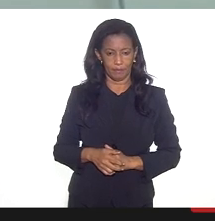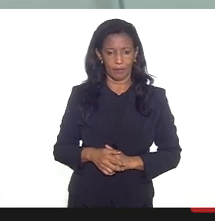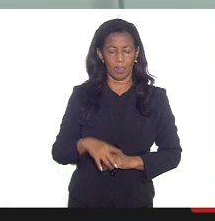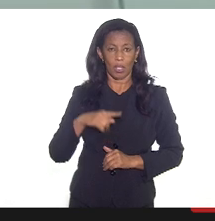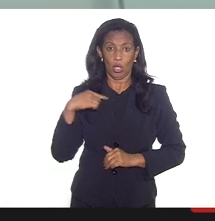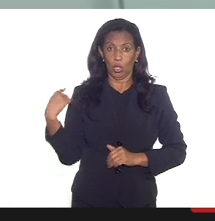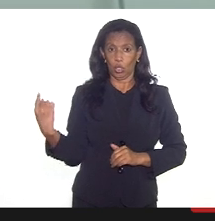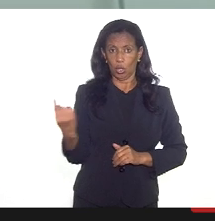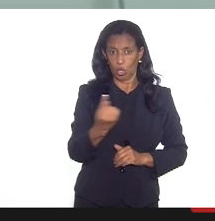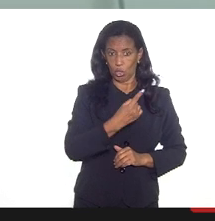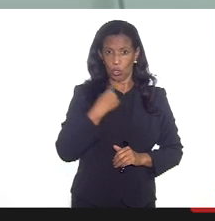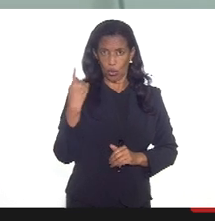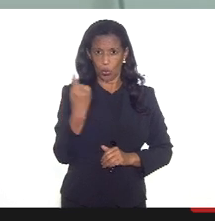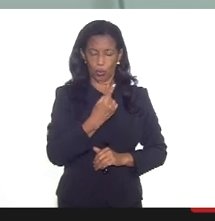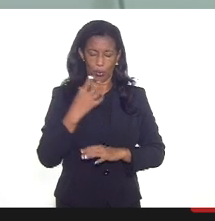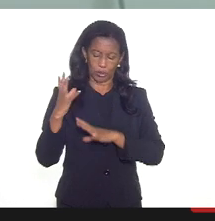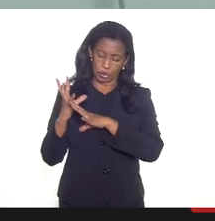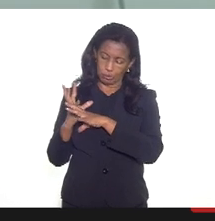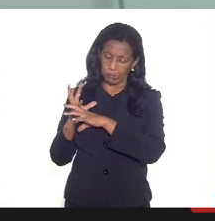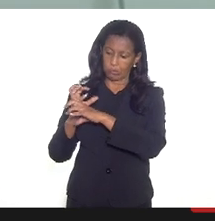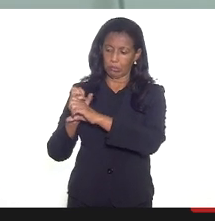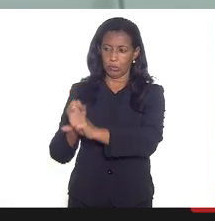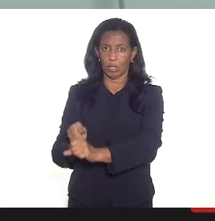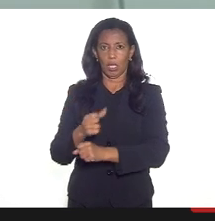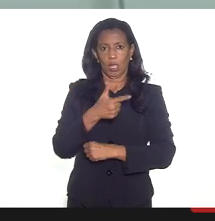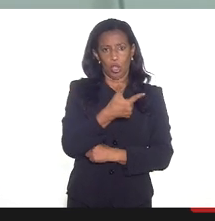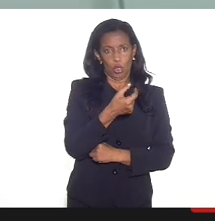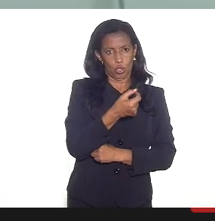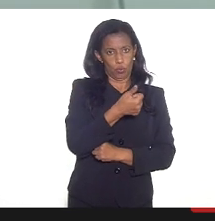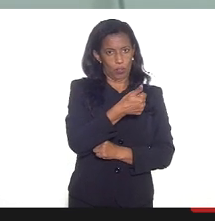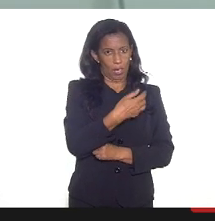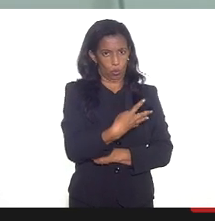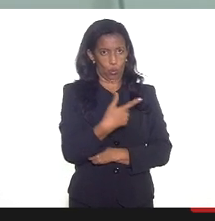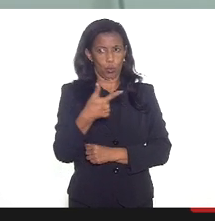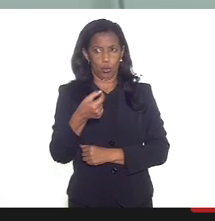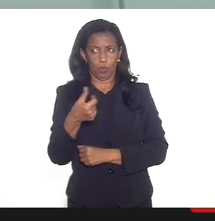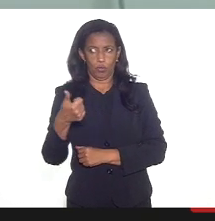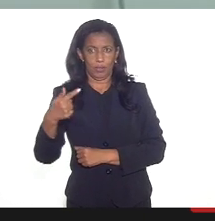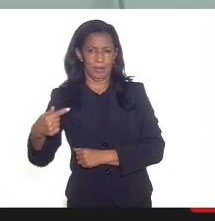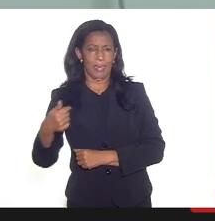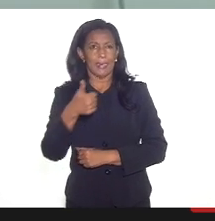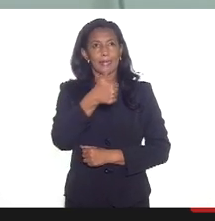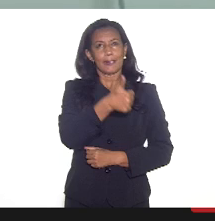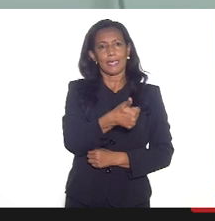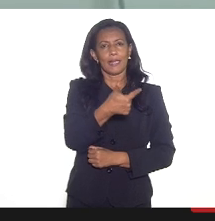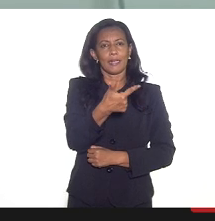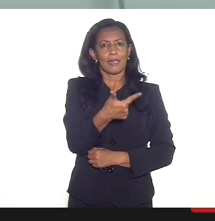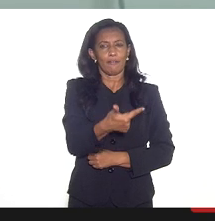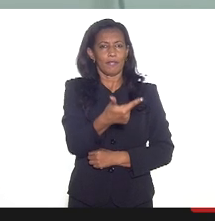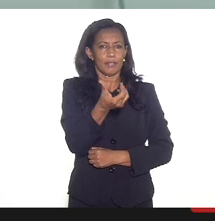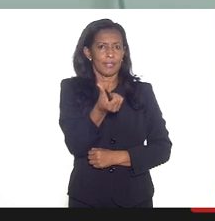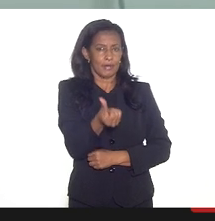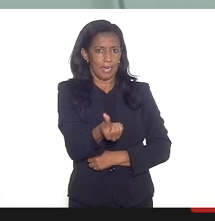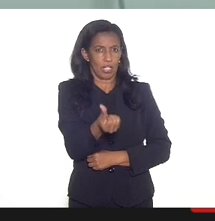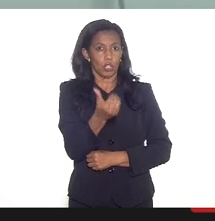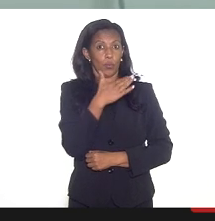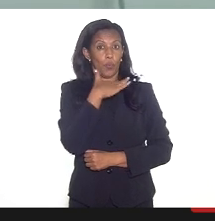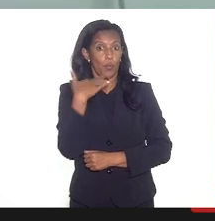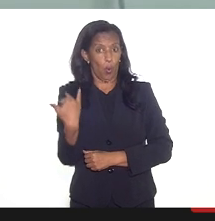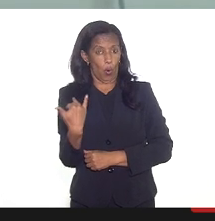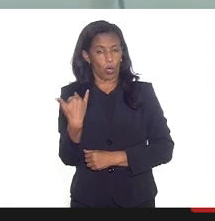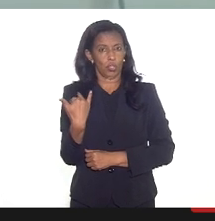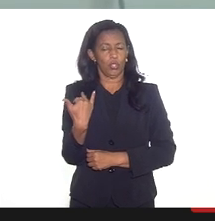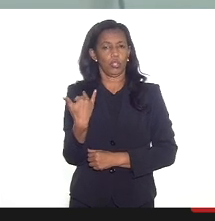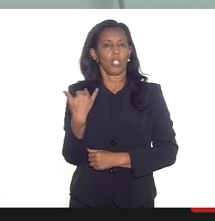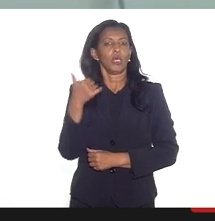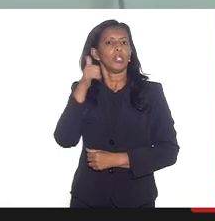nós contabilizamos, entre 2014 e 2017, 126 casos de mortes, de suicídios e assassinatos